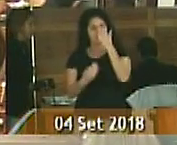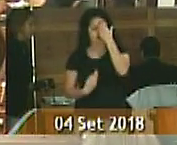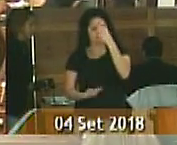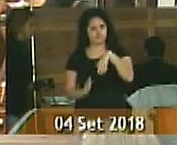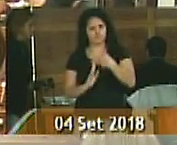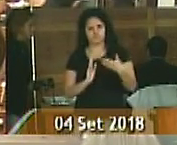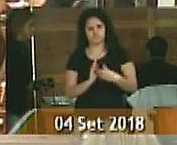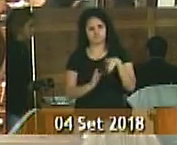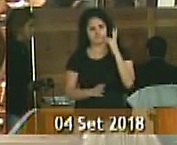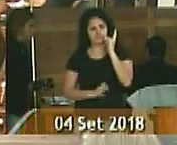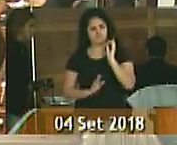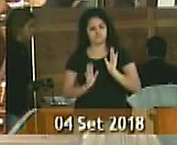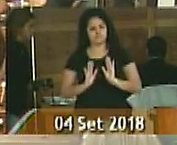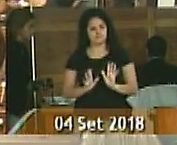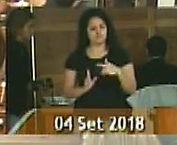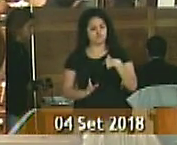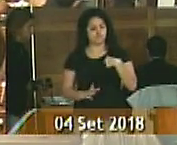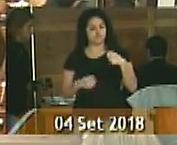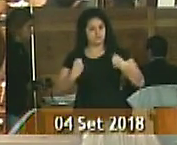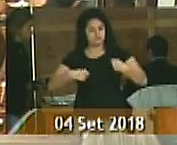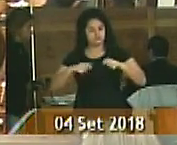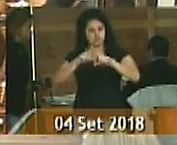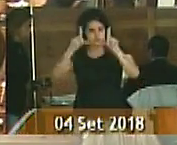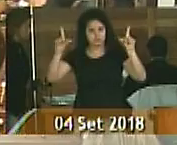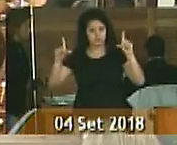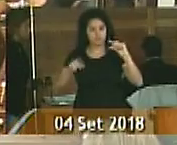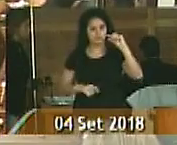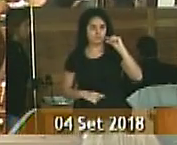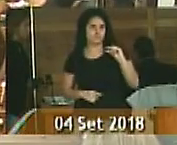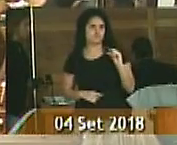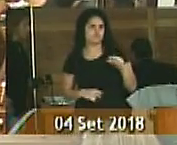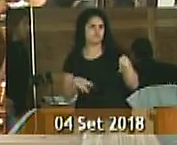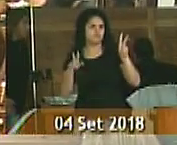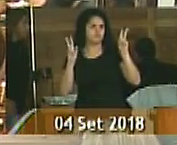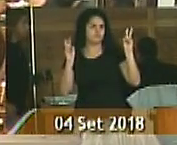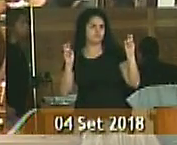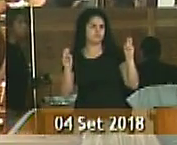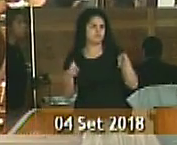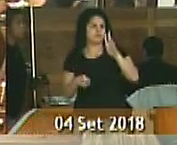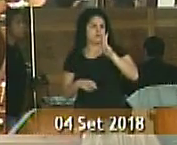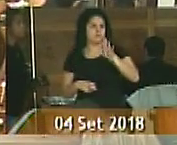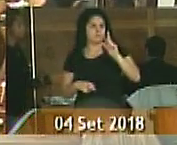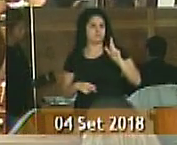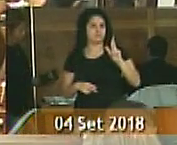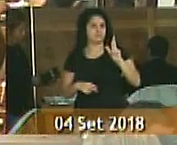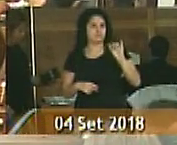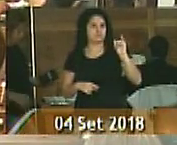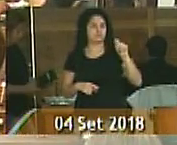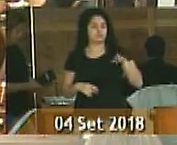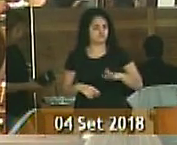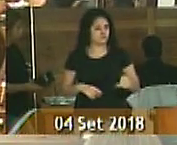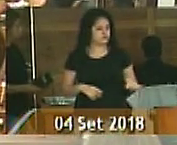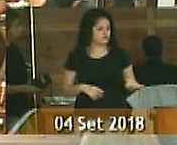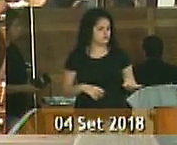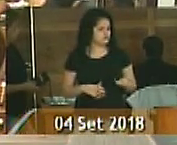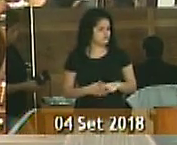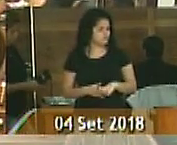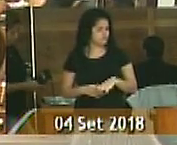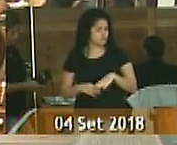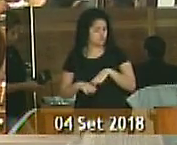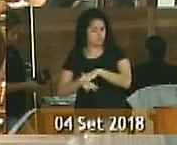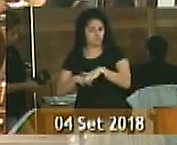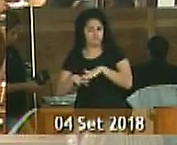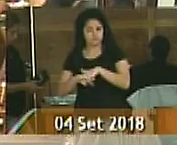vereadores, mas eu tenho que destacar um pouquinho, né, sobre a questão da Brigada Mirim Ambiental, né, que foi